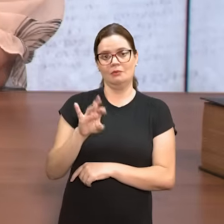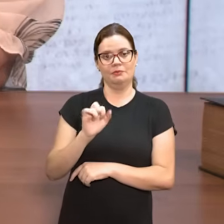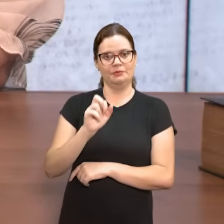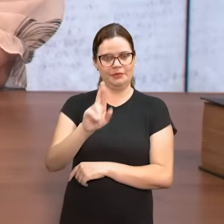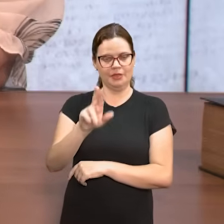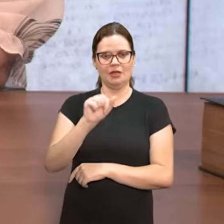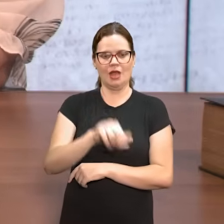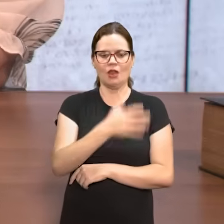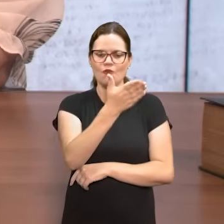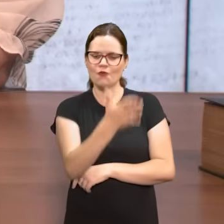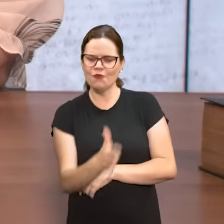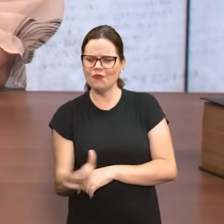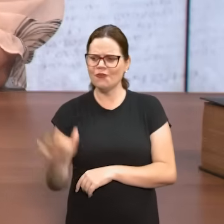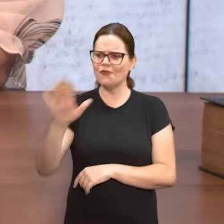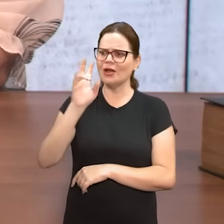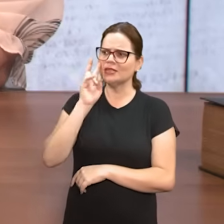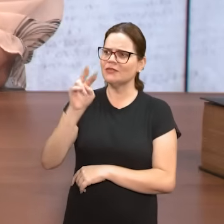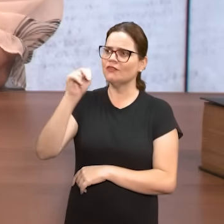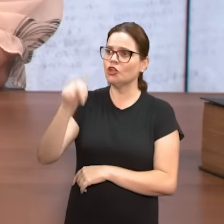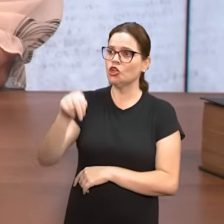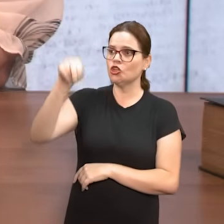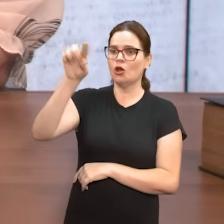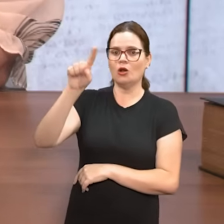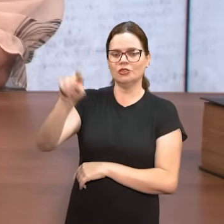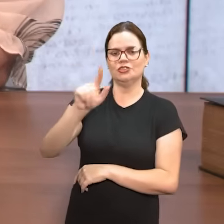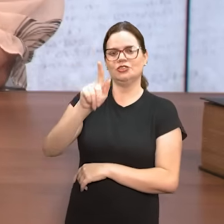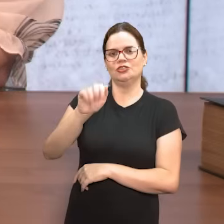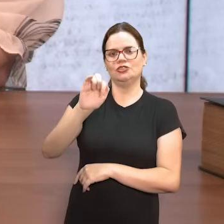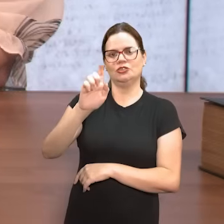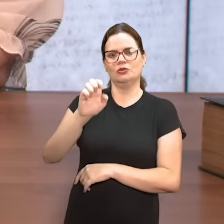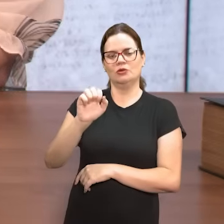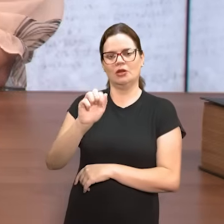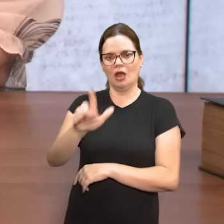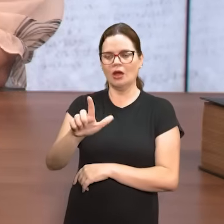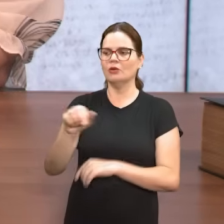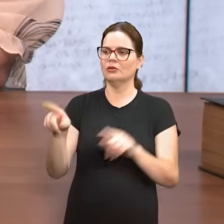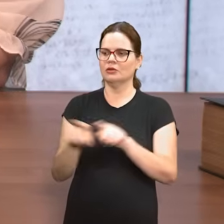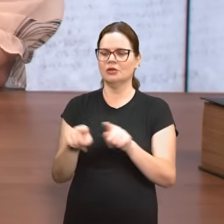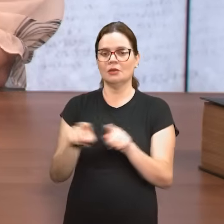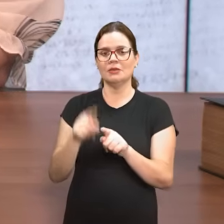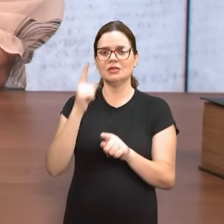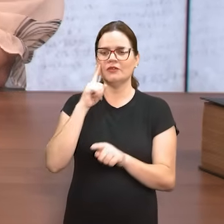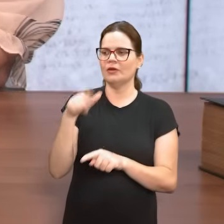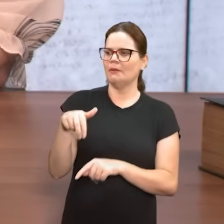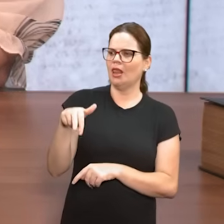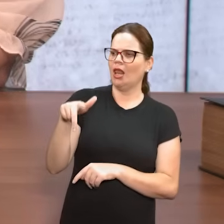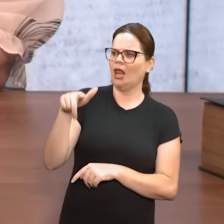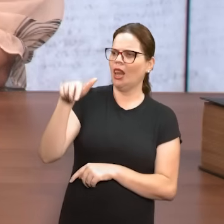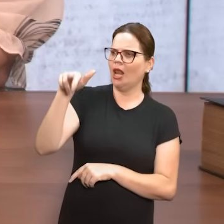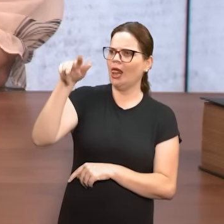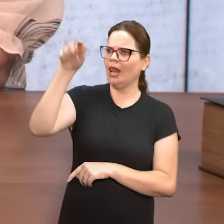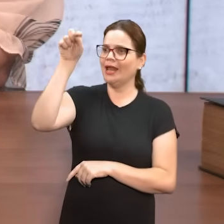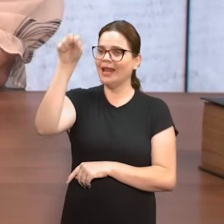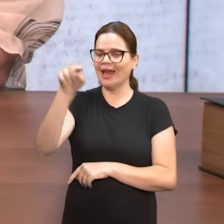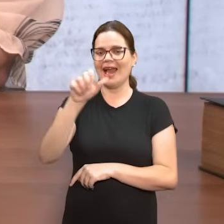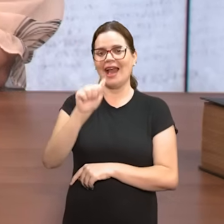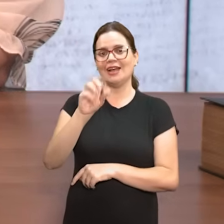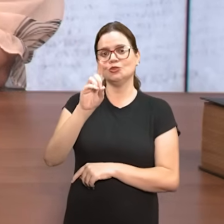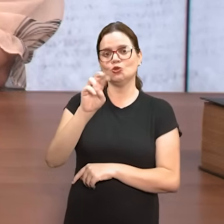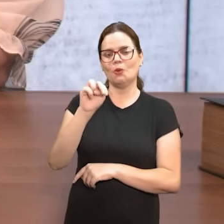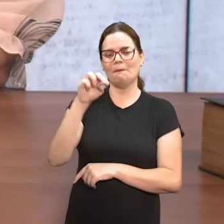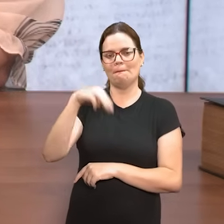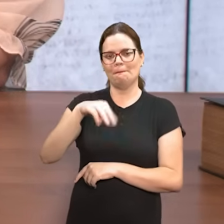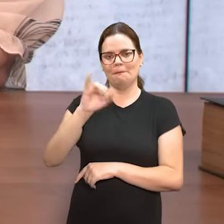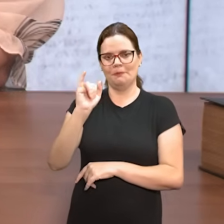e olhará pelo norte para Gilgal, a qual está a subida de Adumim, que está para o sul